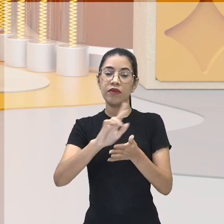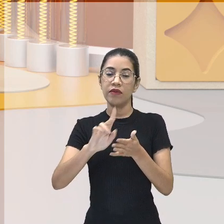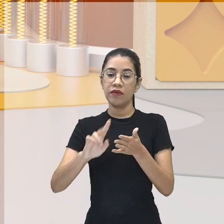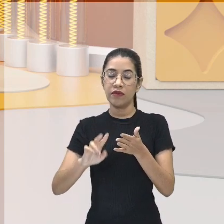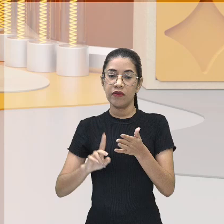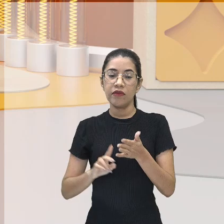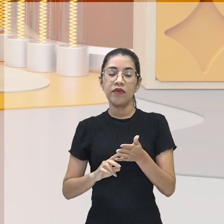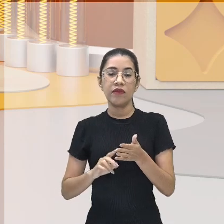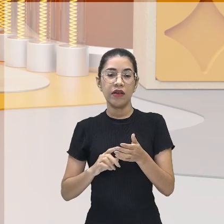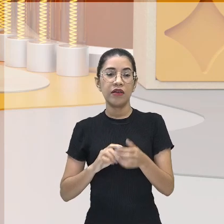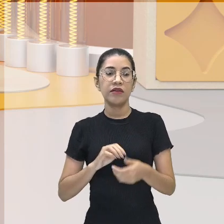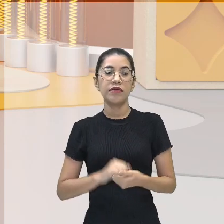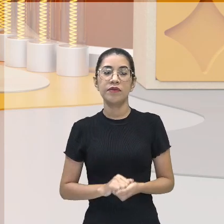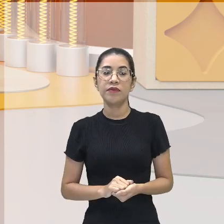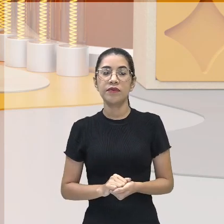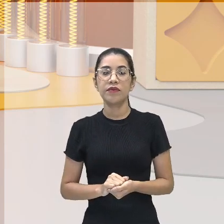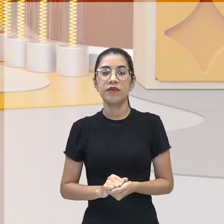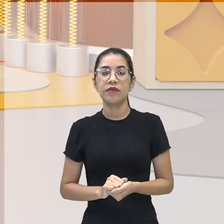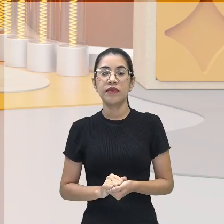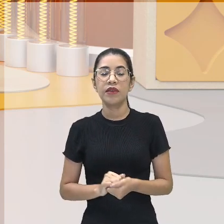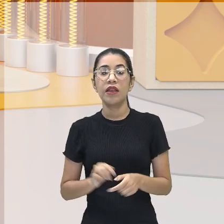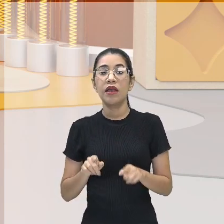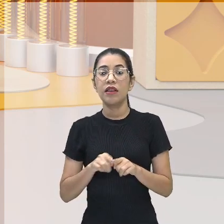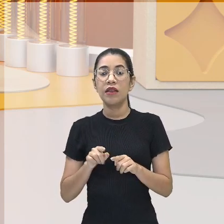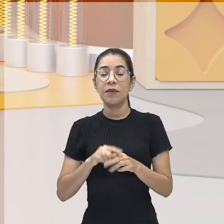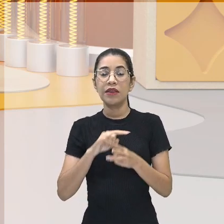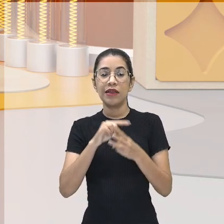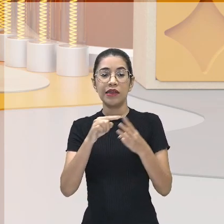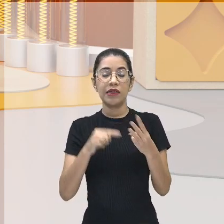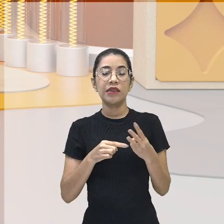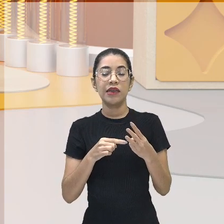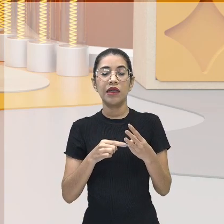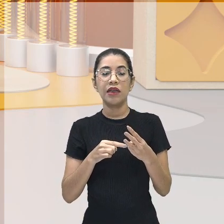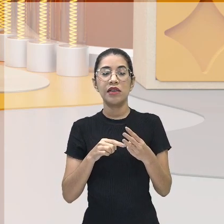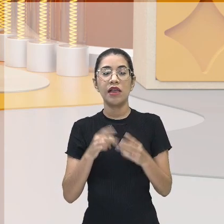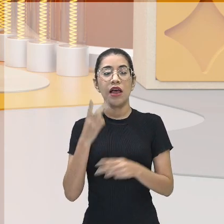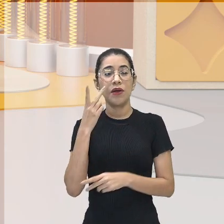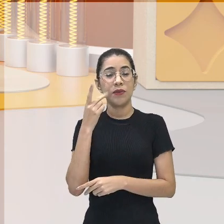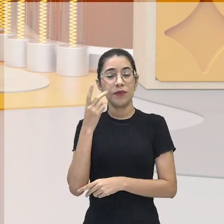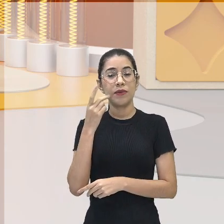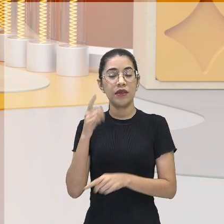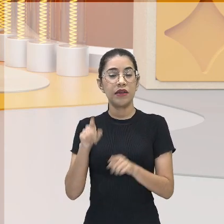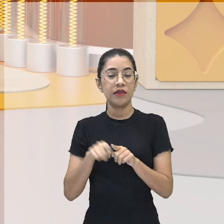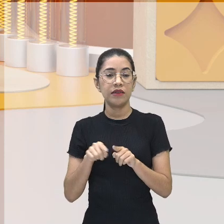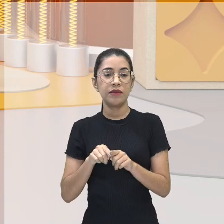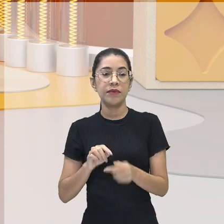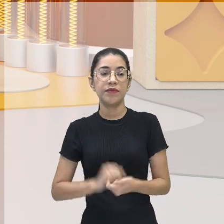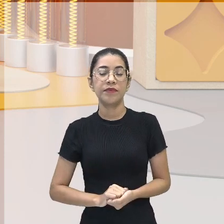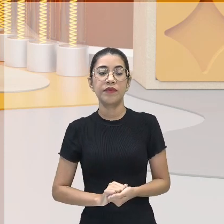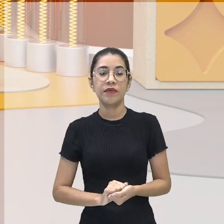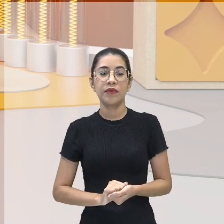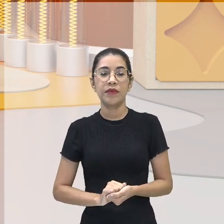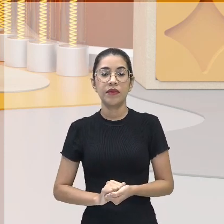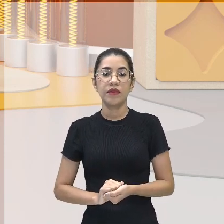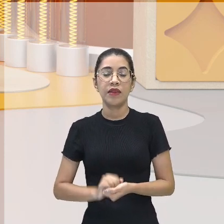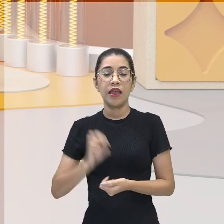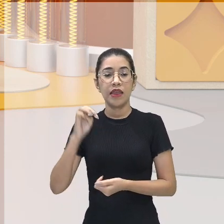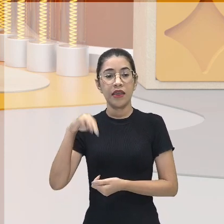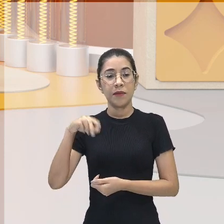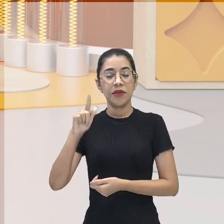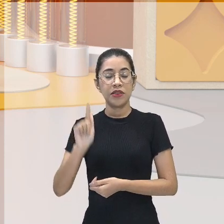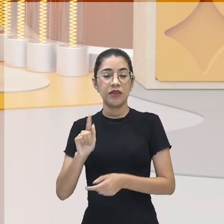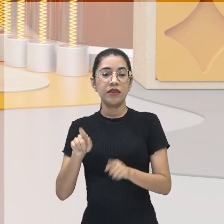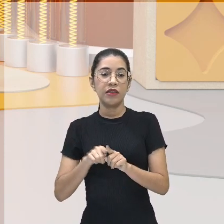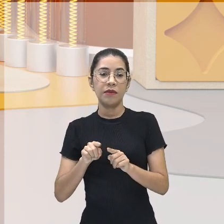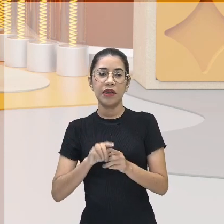entre outros. Temos aqui 3 distritos também ali no Ceará, em Minas Gerais, né? Inclusive a gente tem